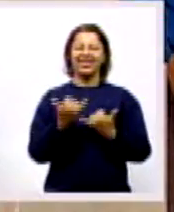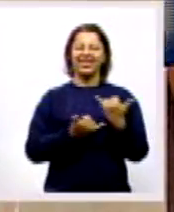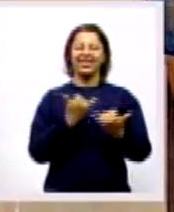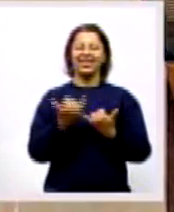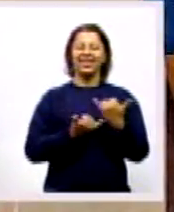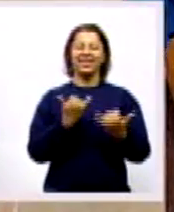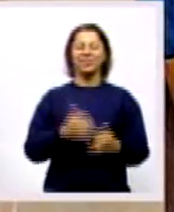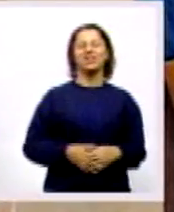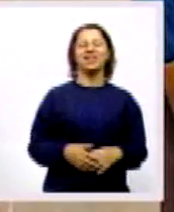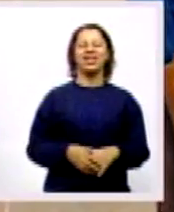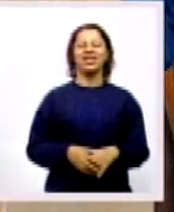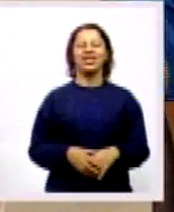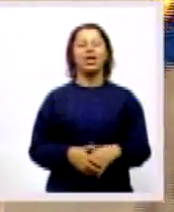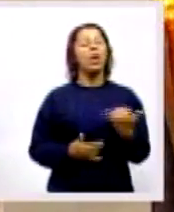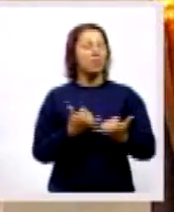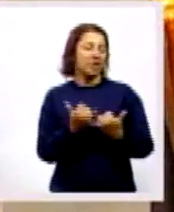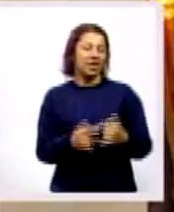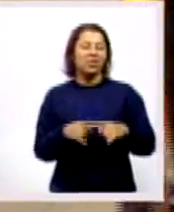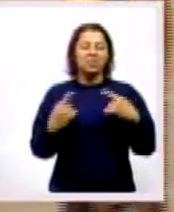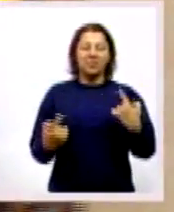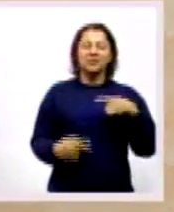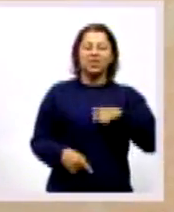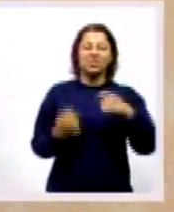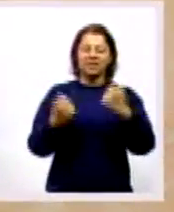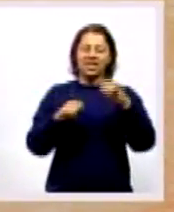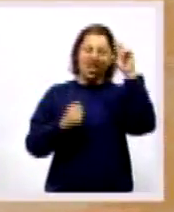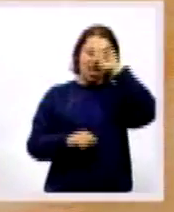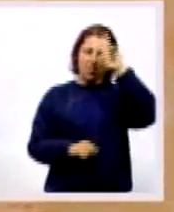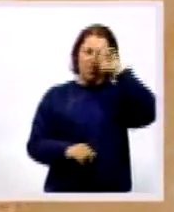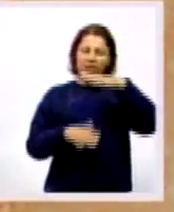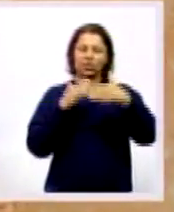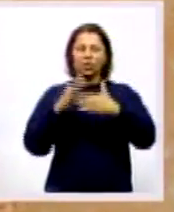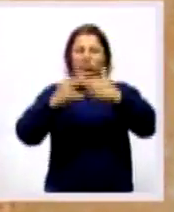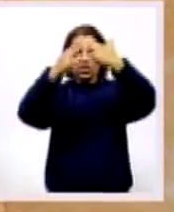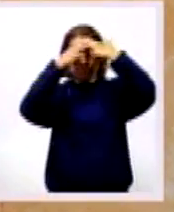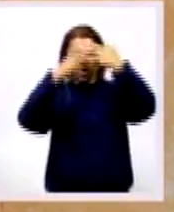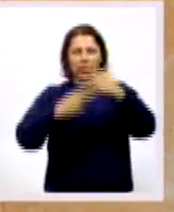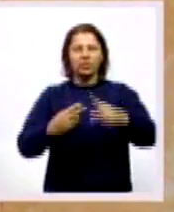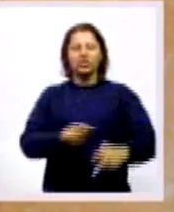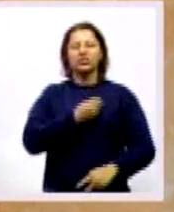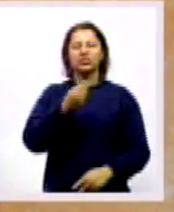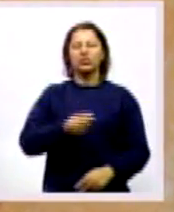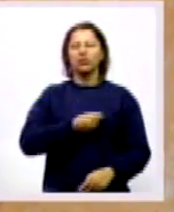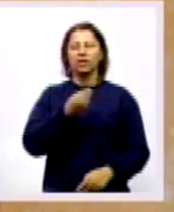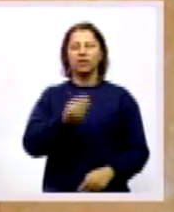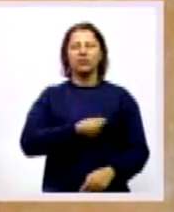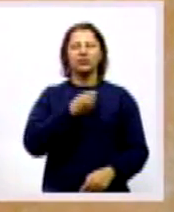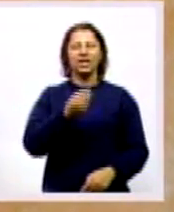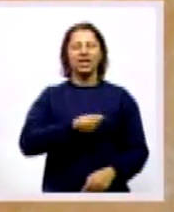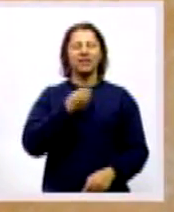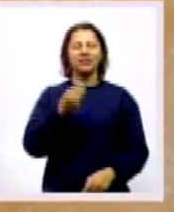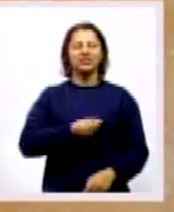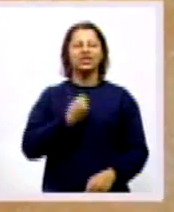Estou dando essa brincando para você lembrar tudo aquilo que te traumatizou na vida.